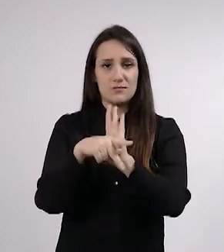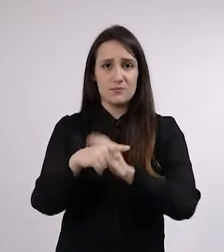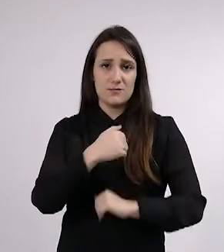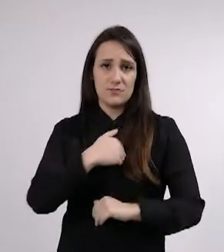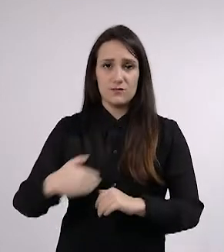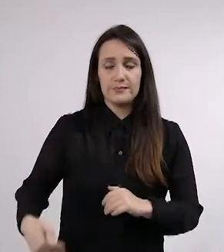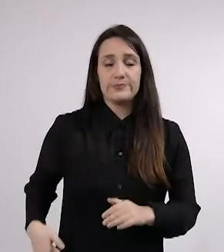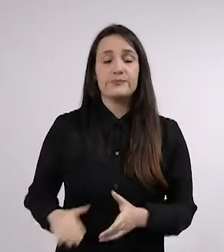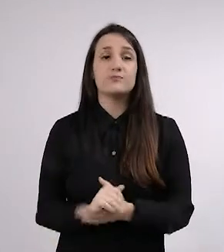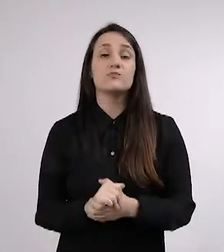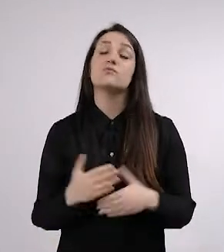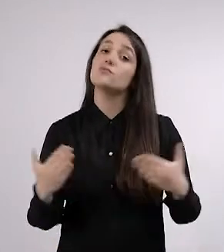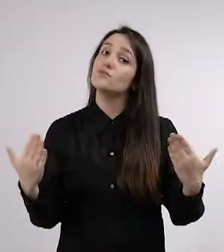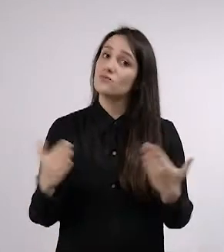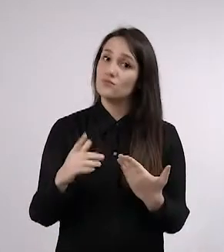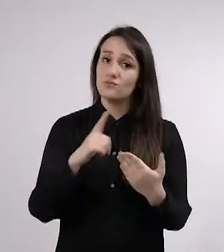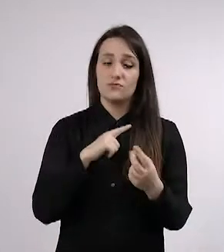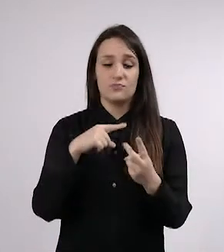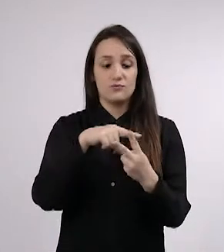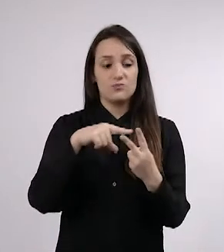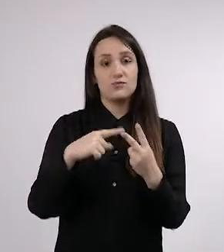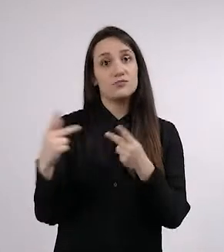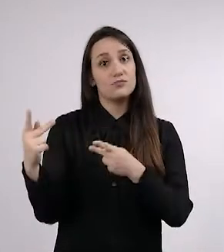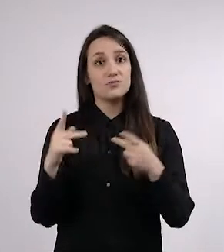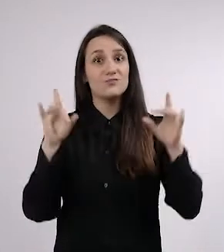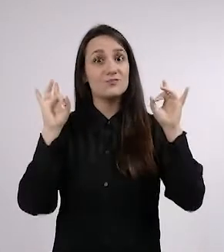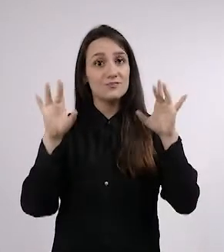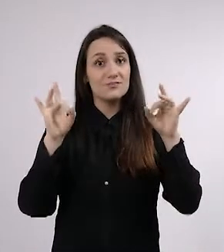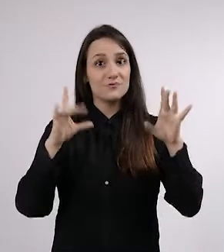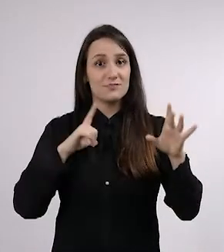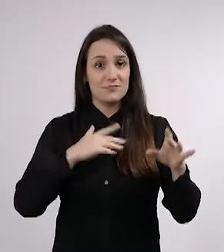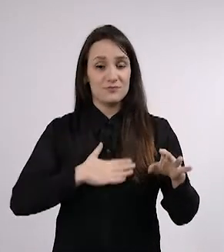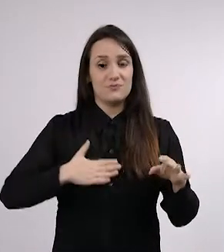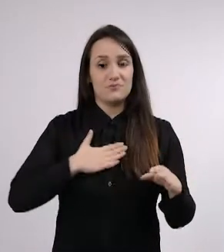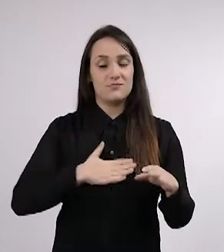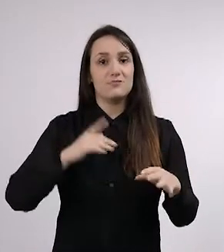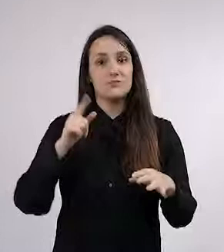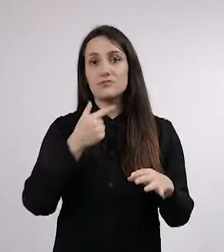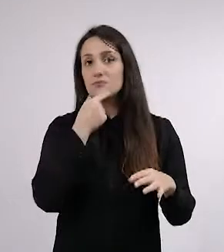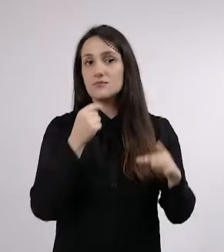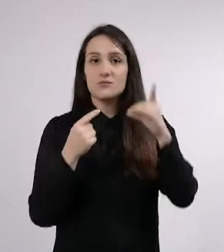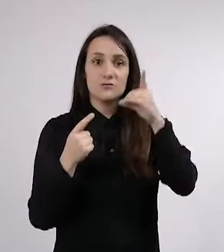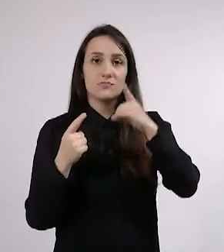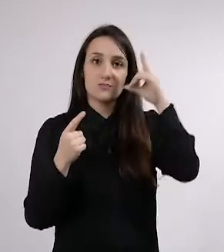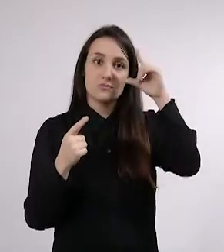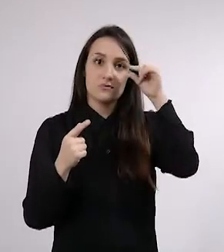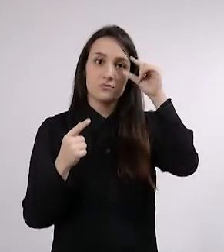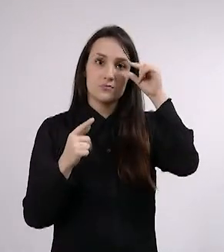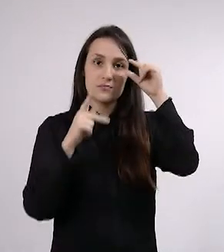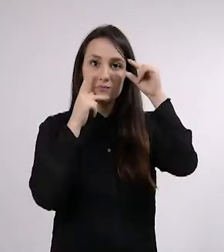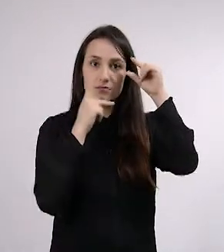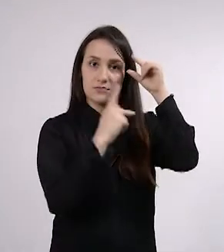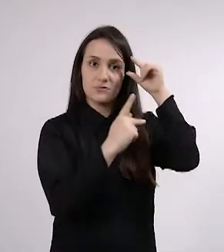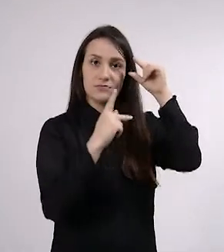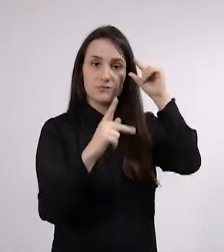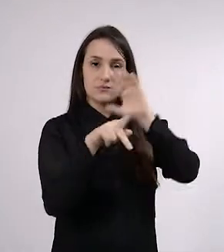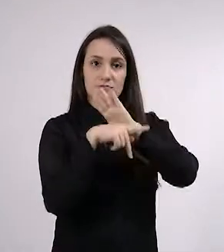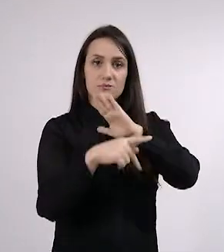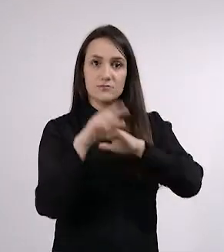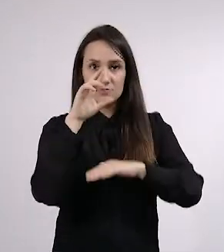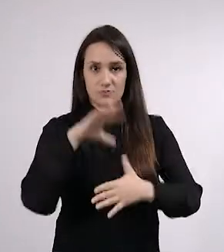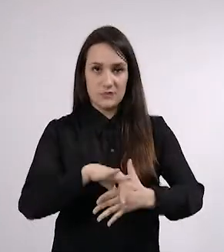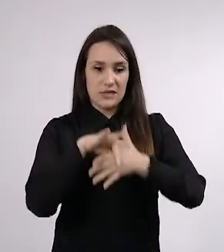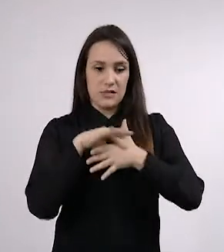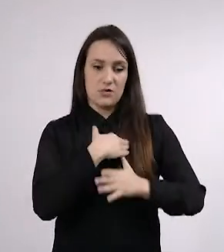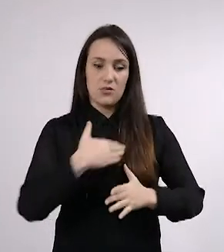Sul. Participam do programa hoje, com muito prazer recebemos o deputado Gerson Claro, do PP, atual líder do